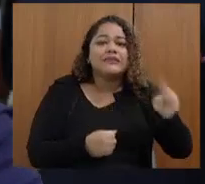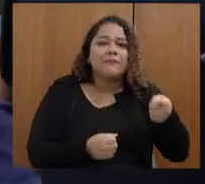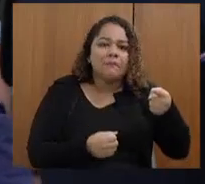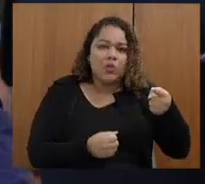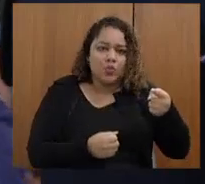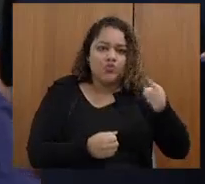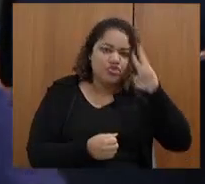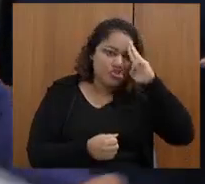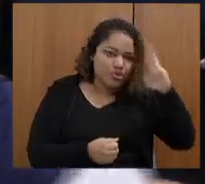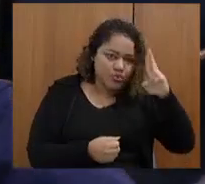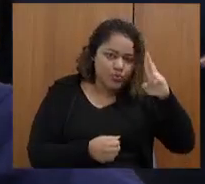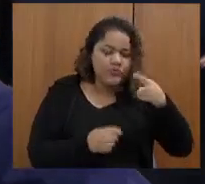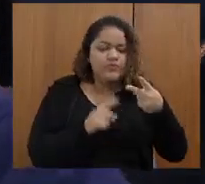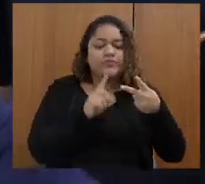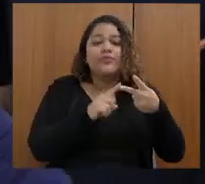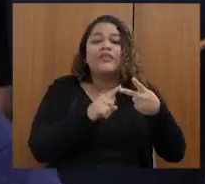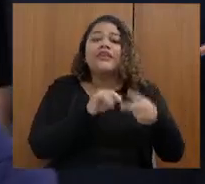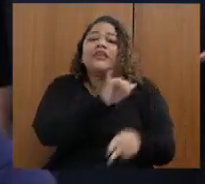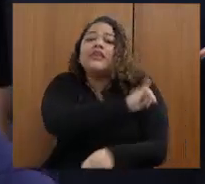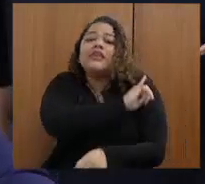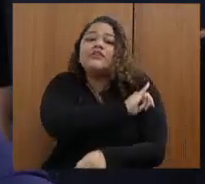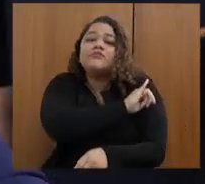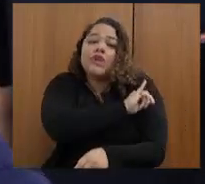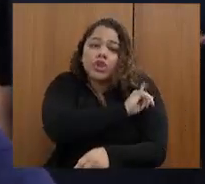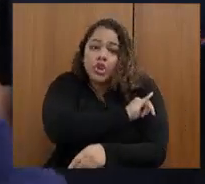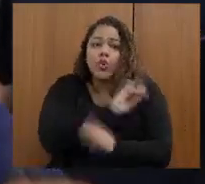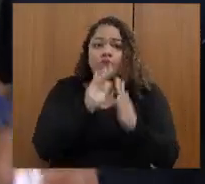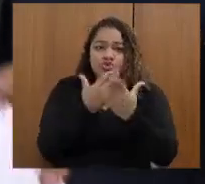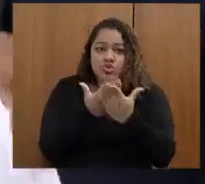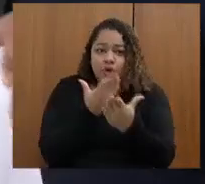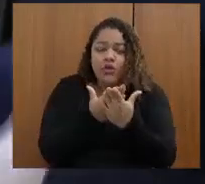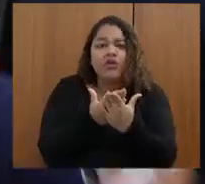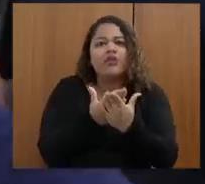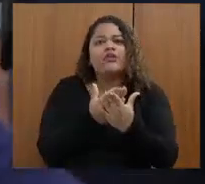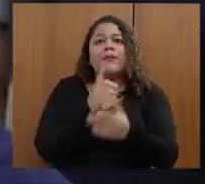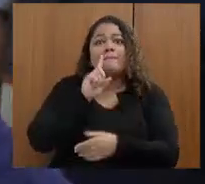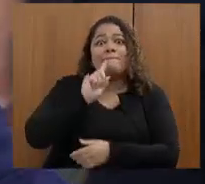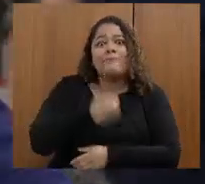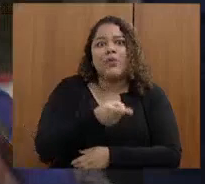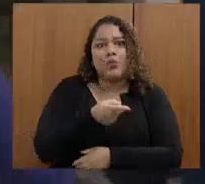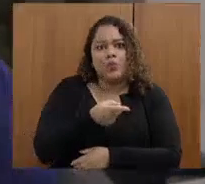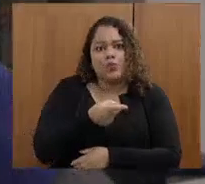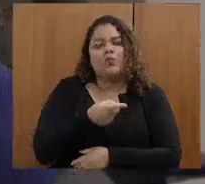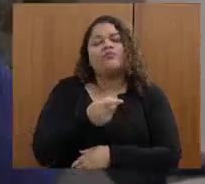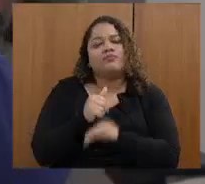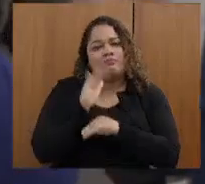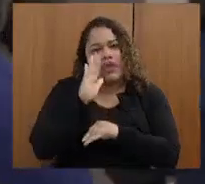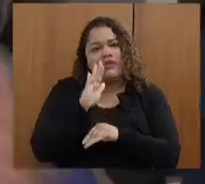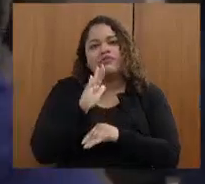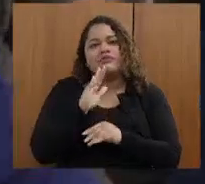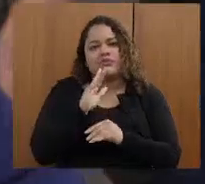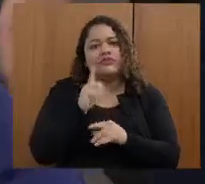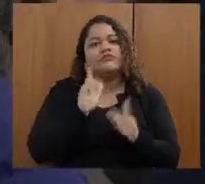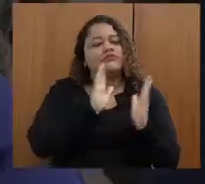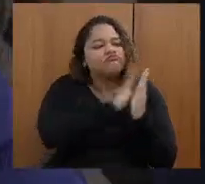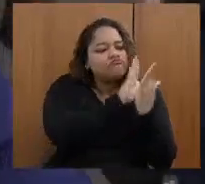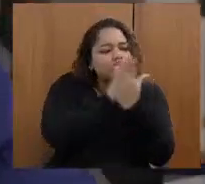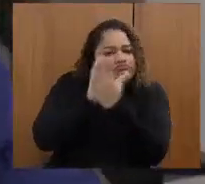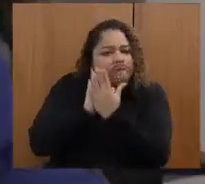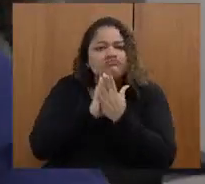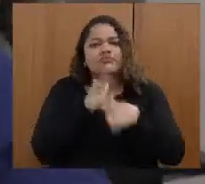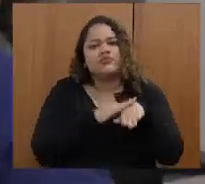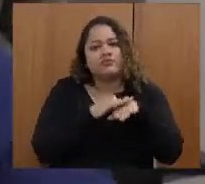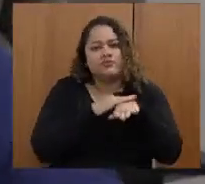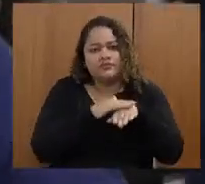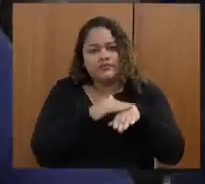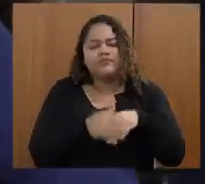mais de mil inspetores também próximos ainda nessa mesma linha interação com instituições de classe né